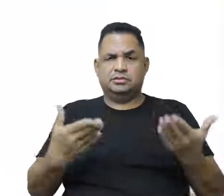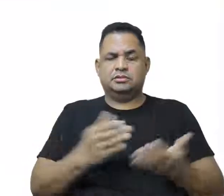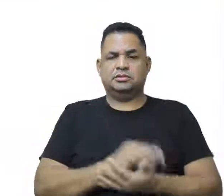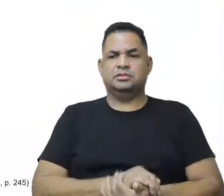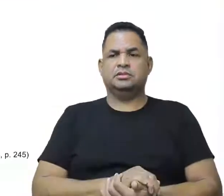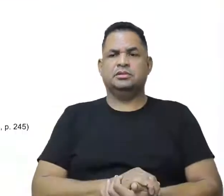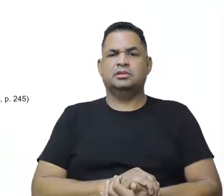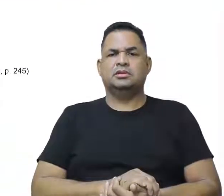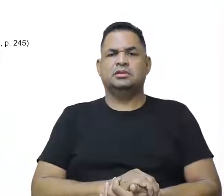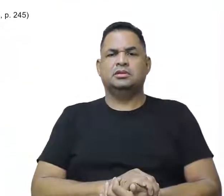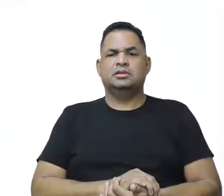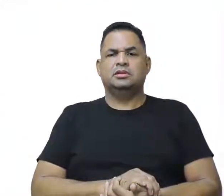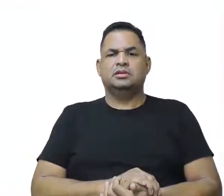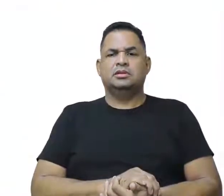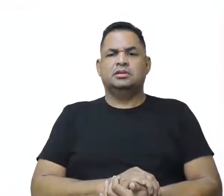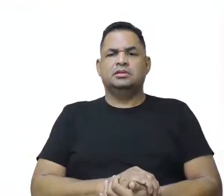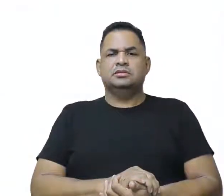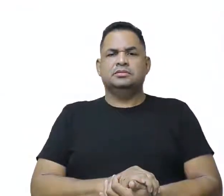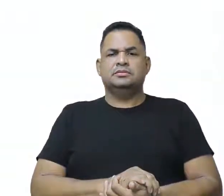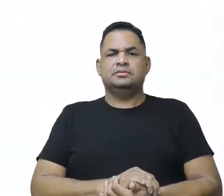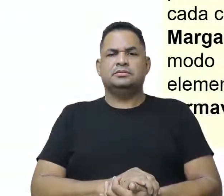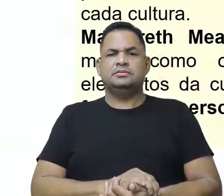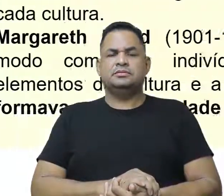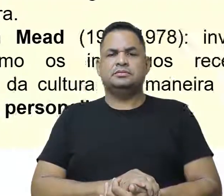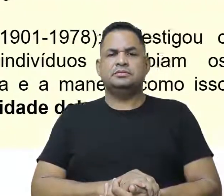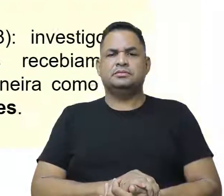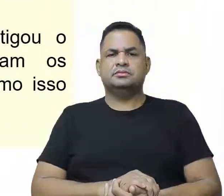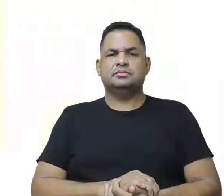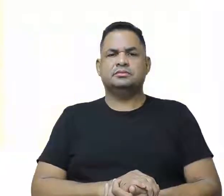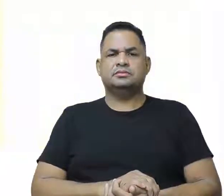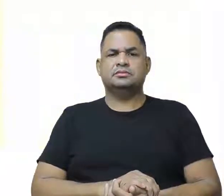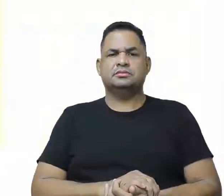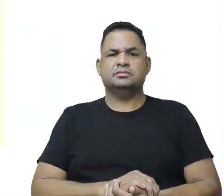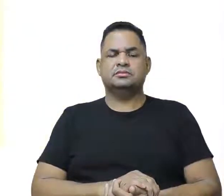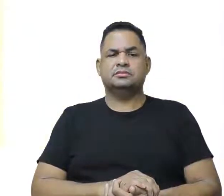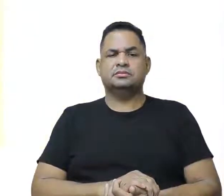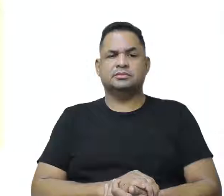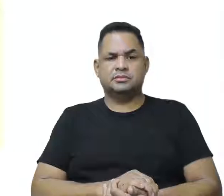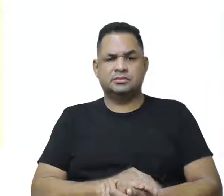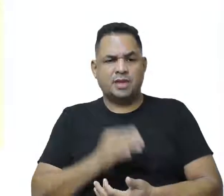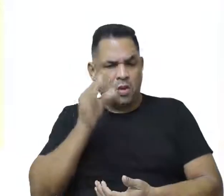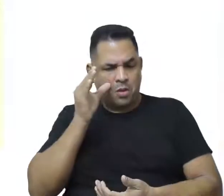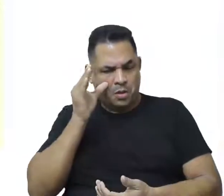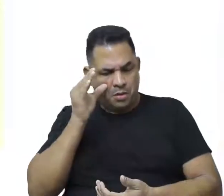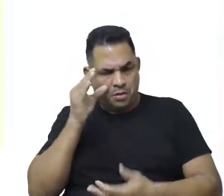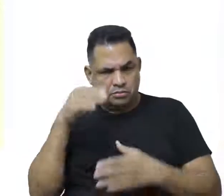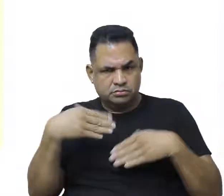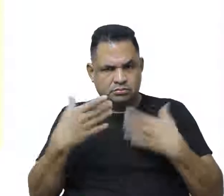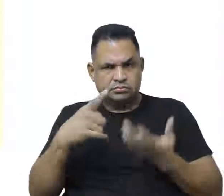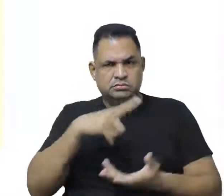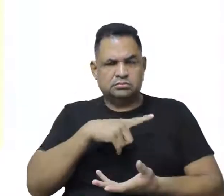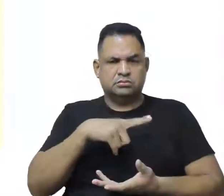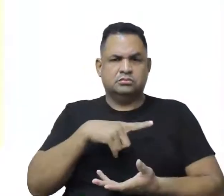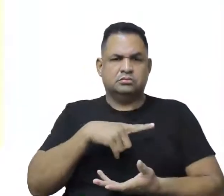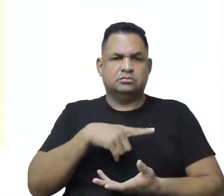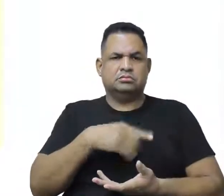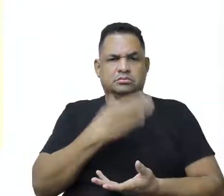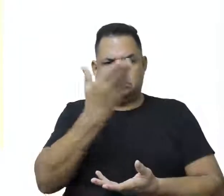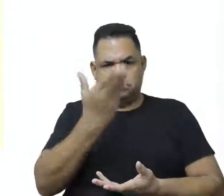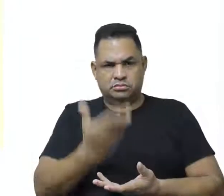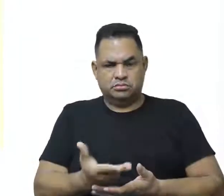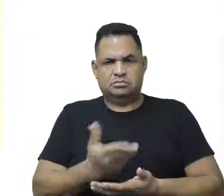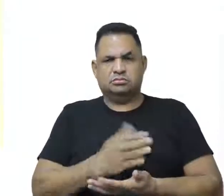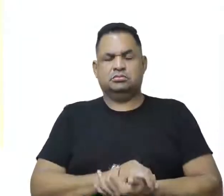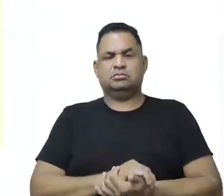certo? Vamos lá. E aí, isso é bem interessante. Olha só, a gente tem algumas figuras aqui